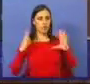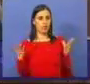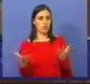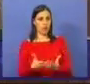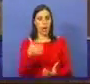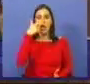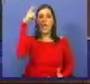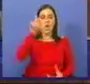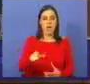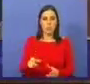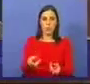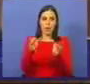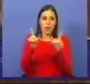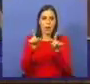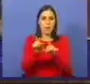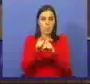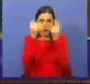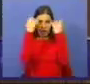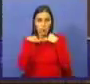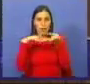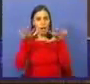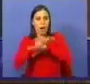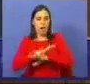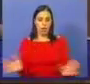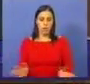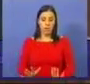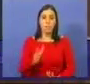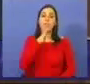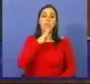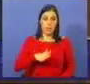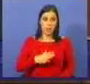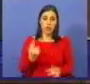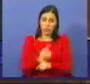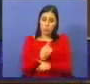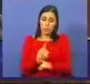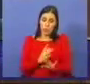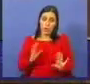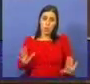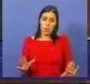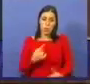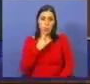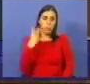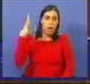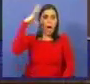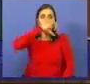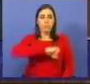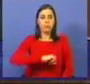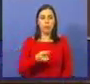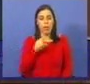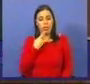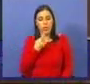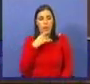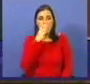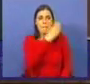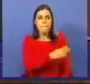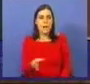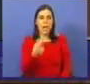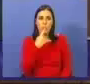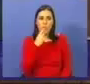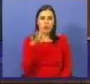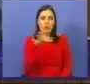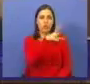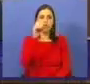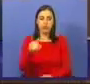pessoas não se devem deixar iludir, isso diz-nos muito do abuso que significa a prática de